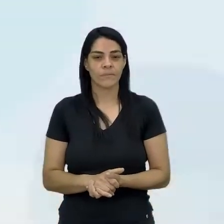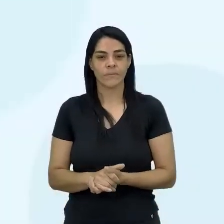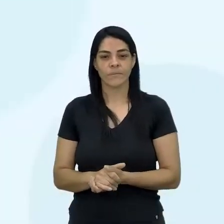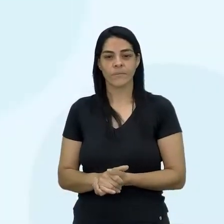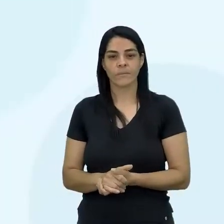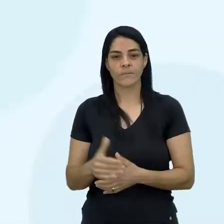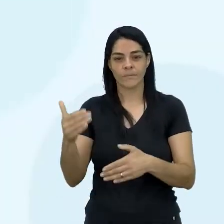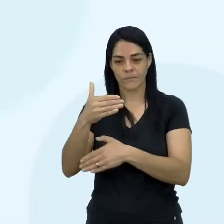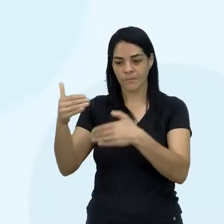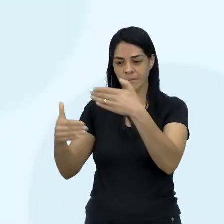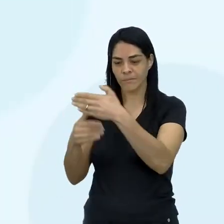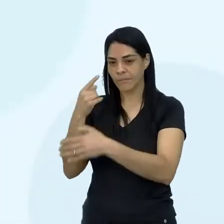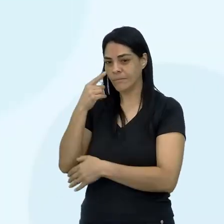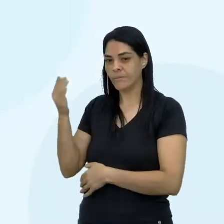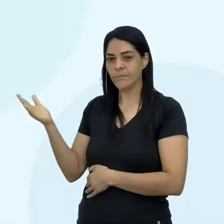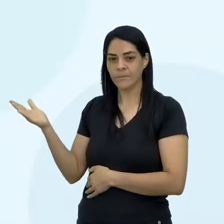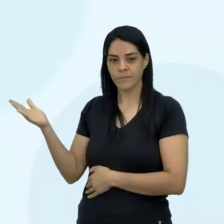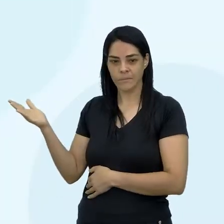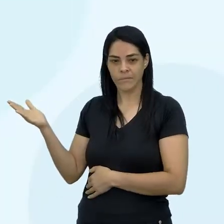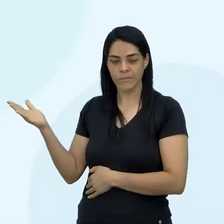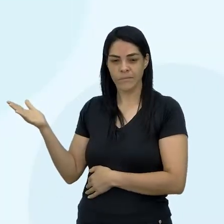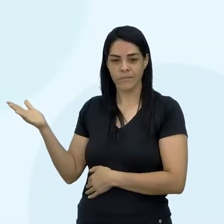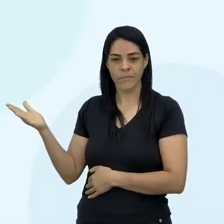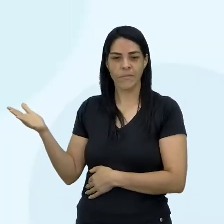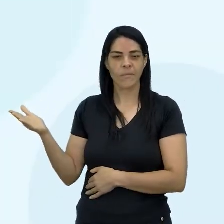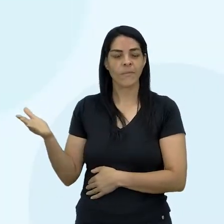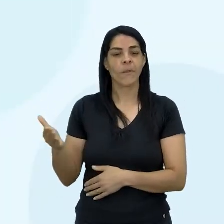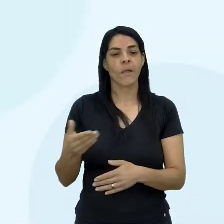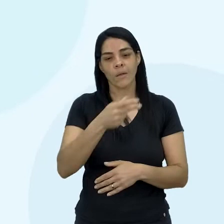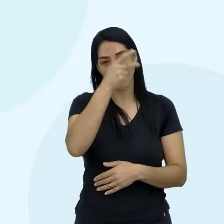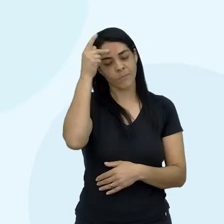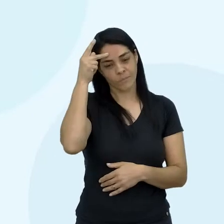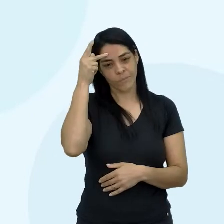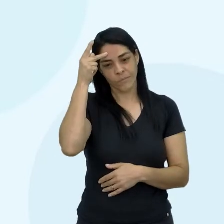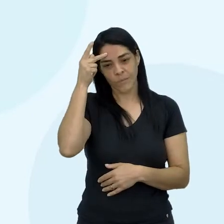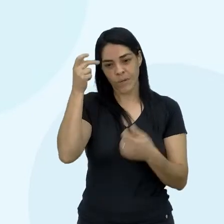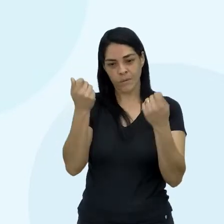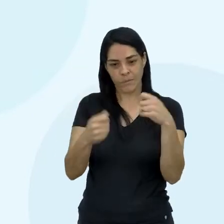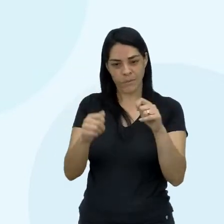lá. Gente, vamos entender